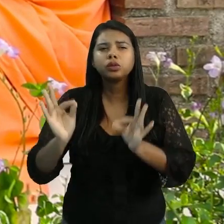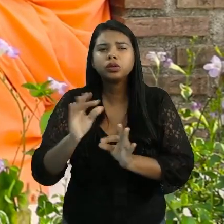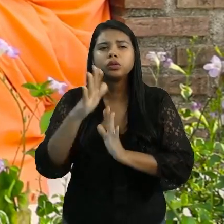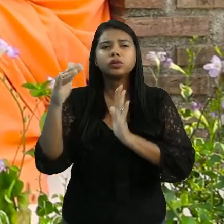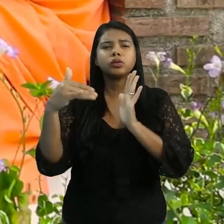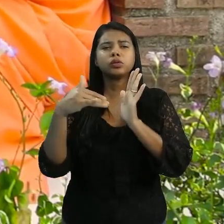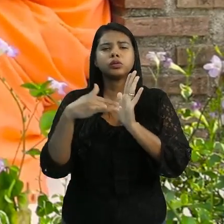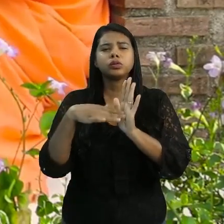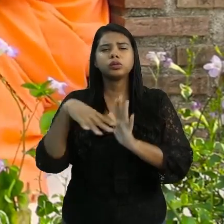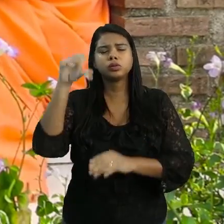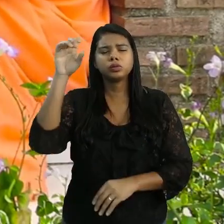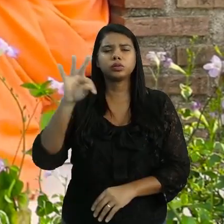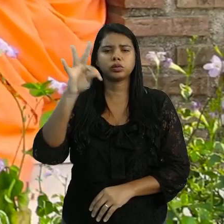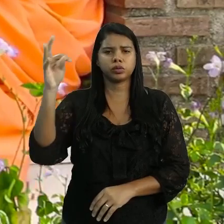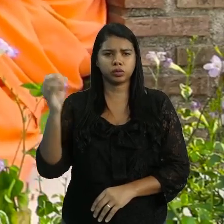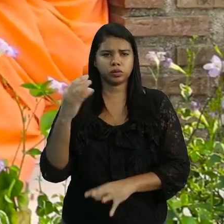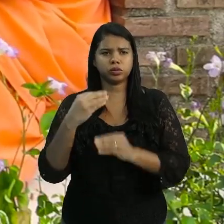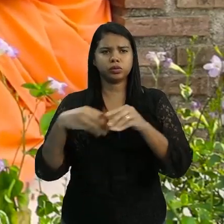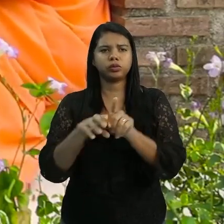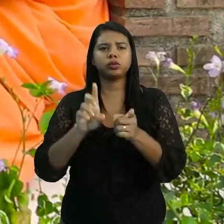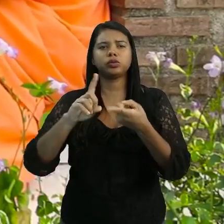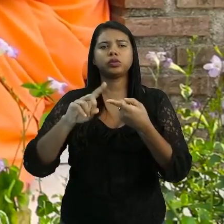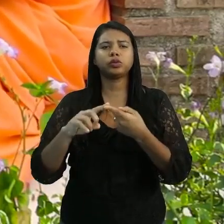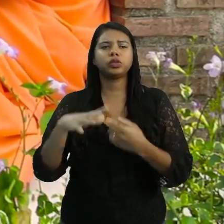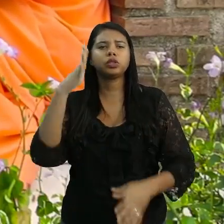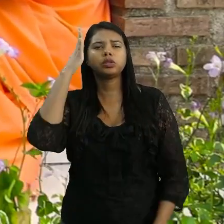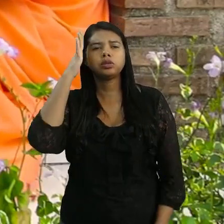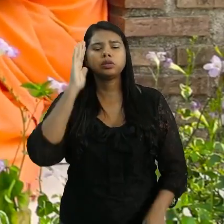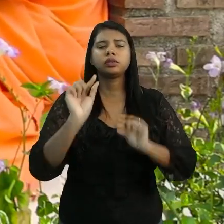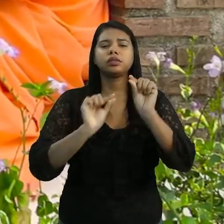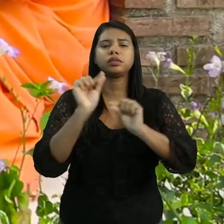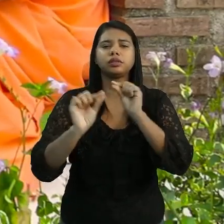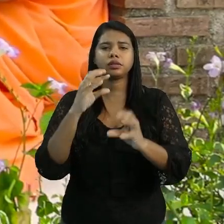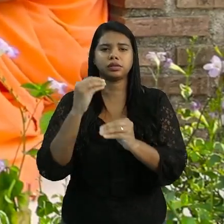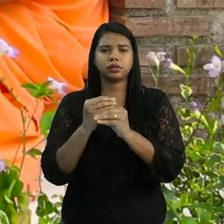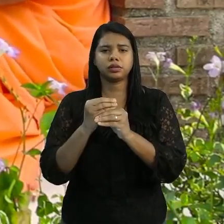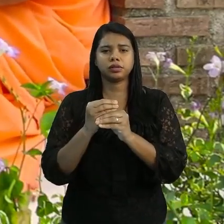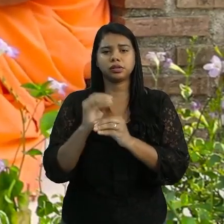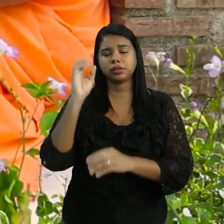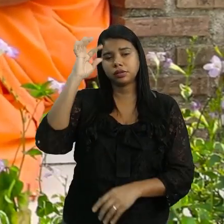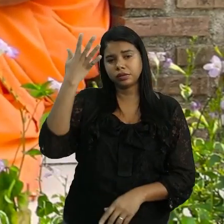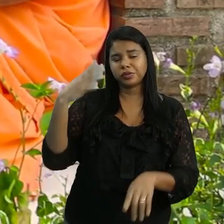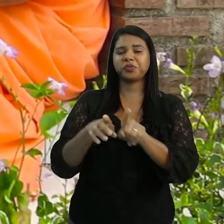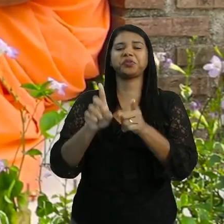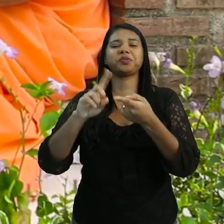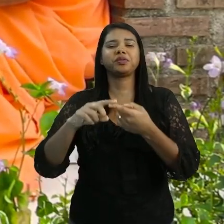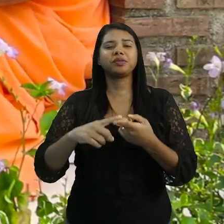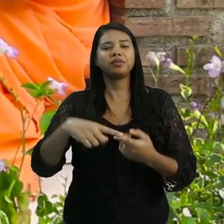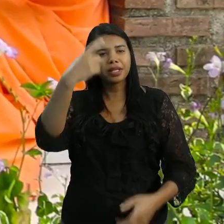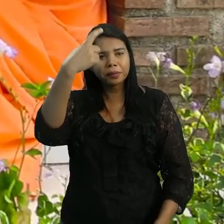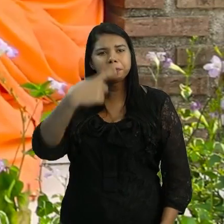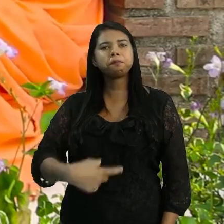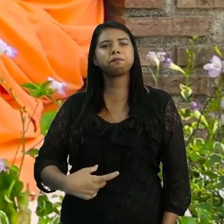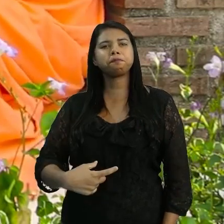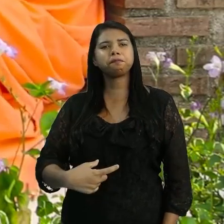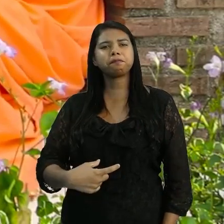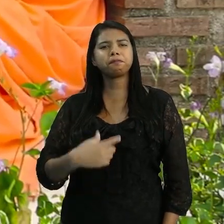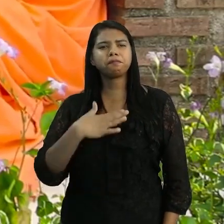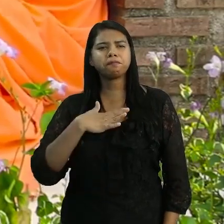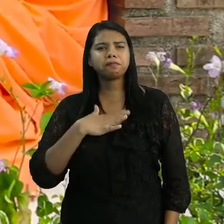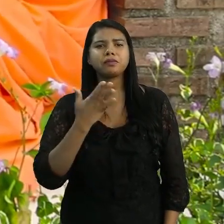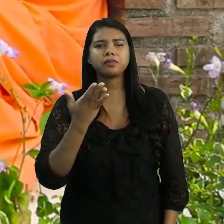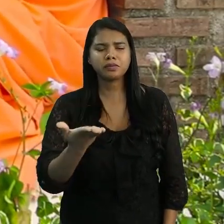a entidade que é o todo completo, é o absoluto. Todas as realidades estão contidas nesse ser. Eu